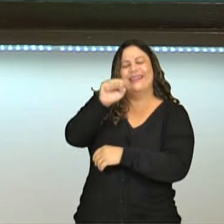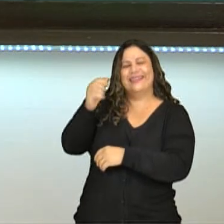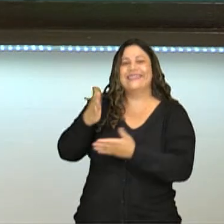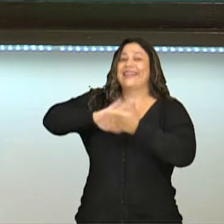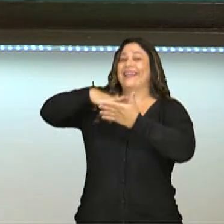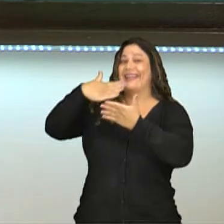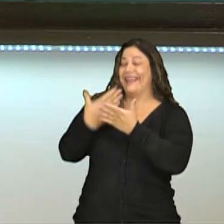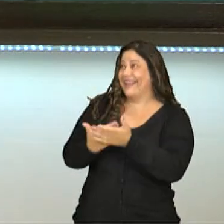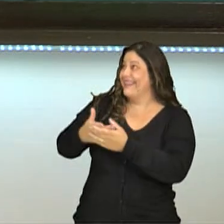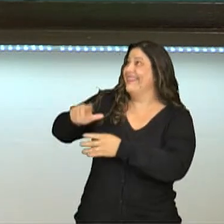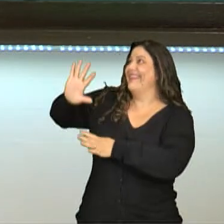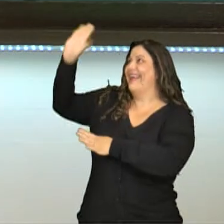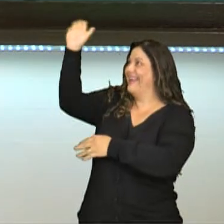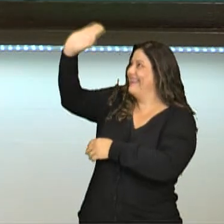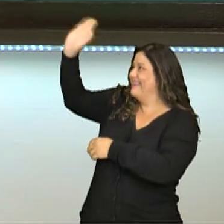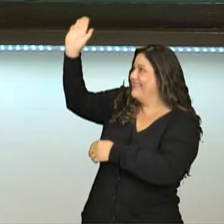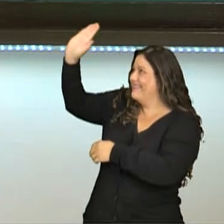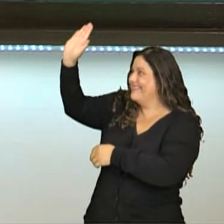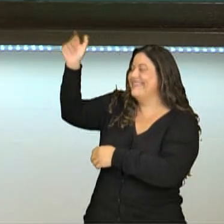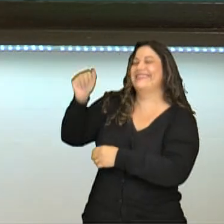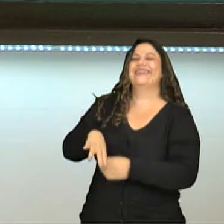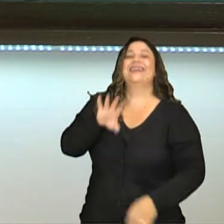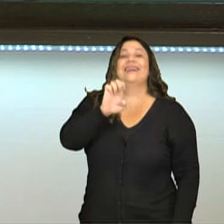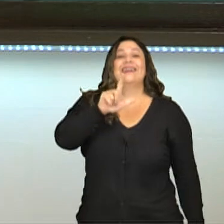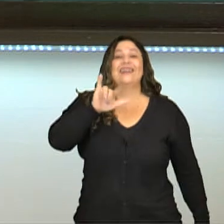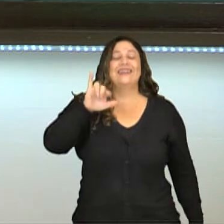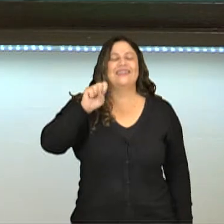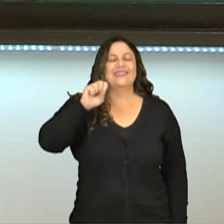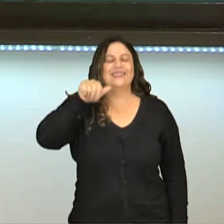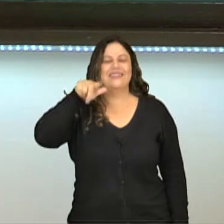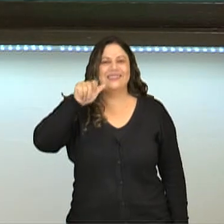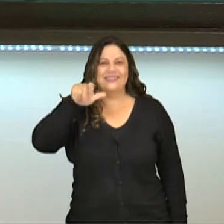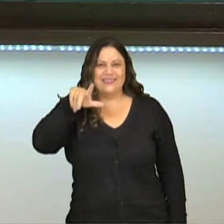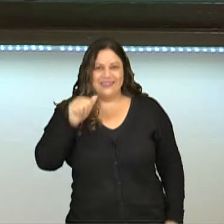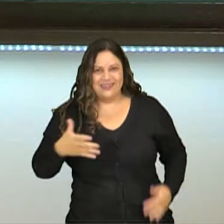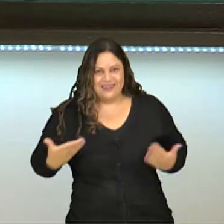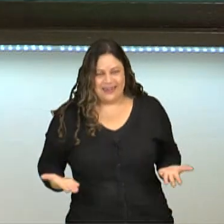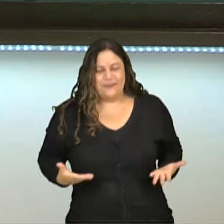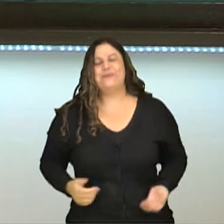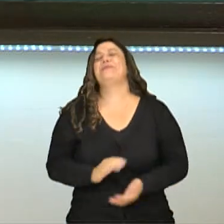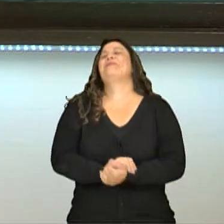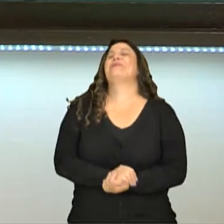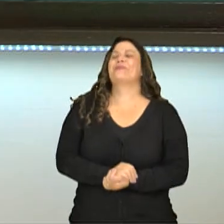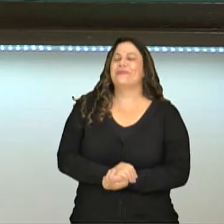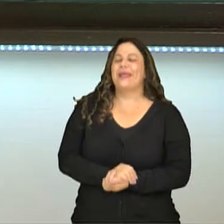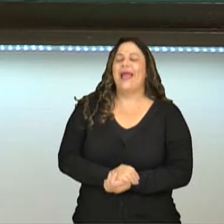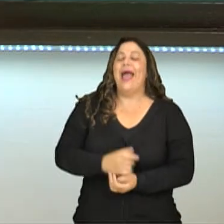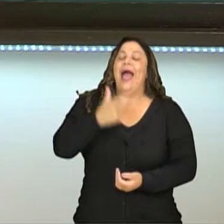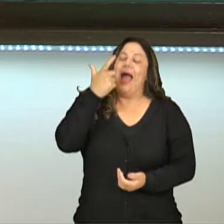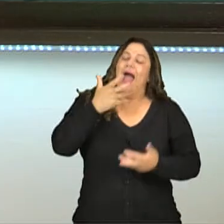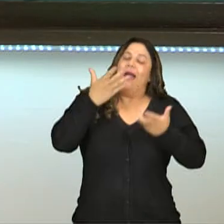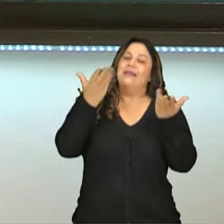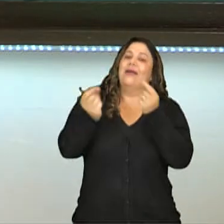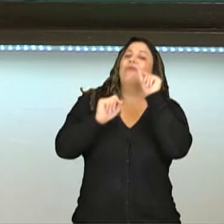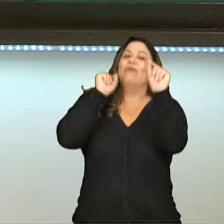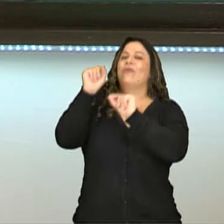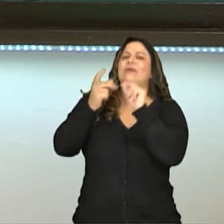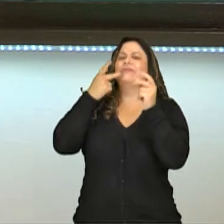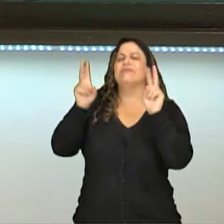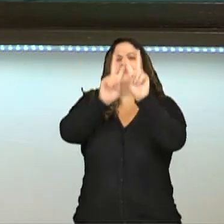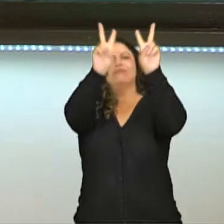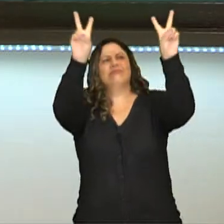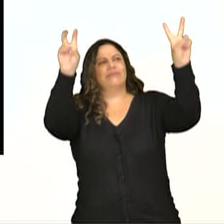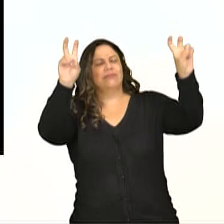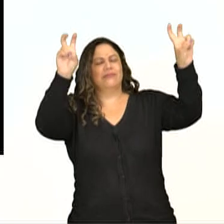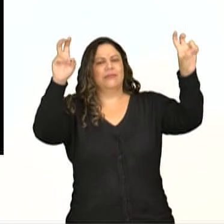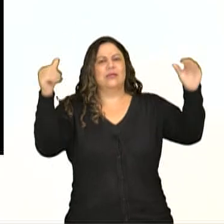intérprete Elisângela. Oi, Elisângela, tudo bem? E a gente está aqui para falar um pouquinho sobre o esporte e